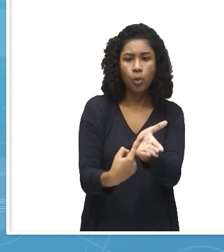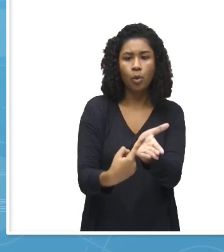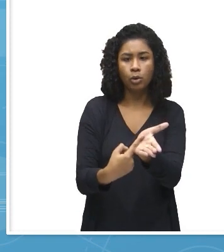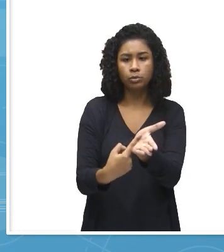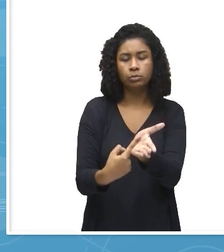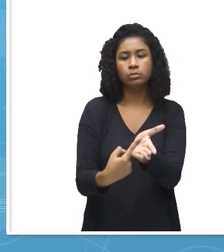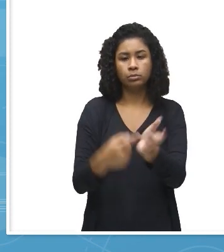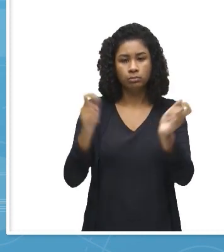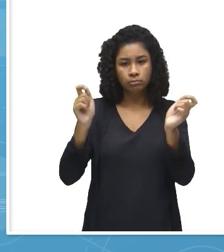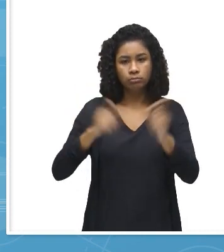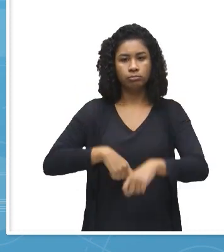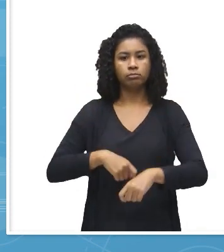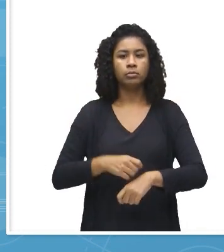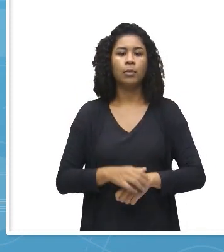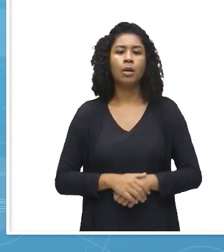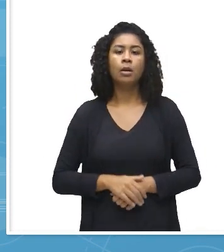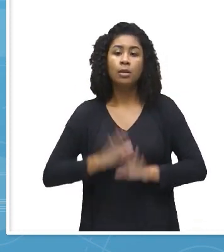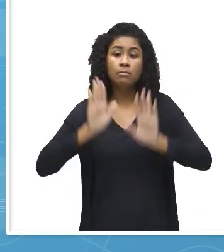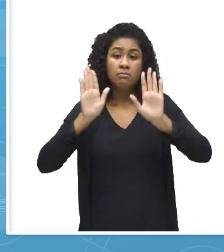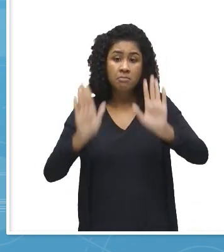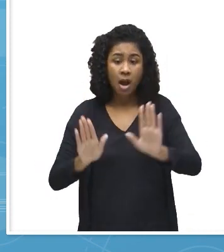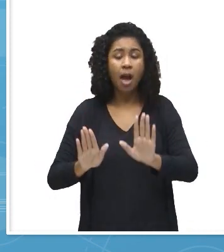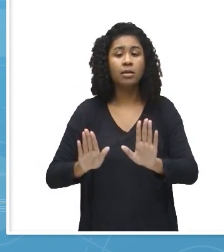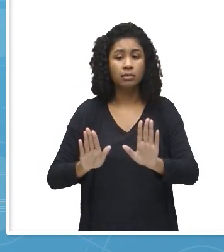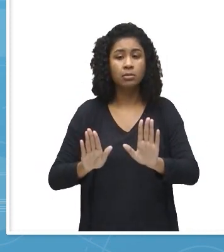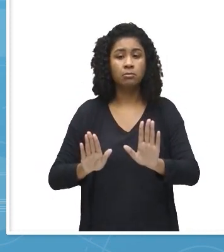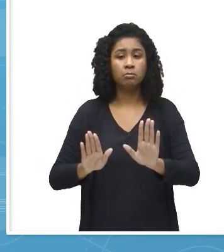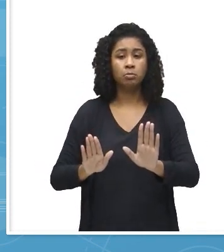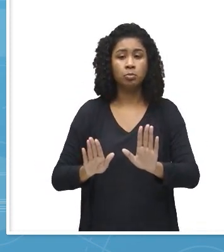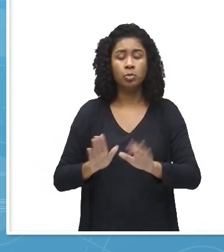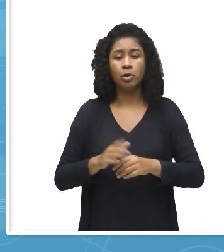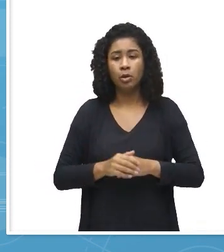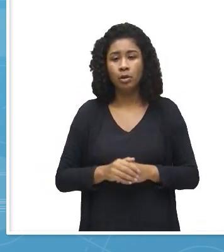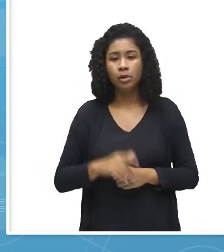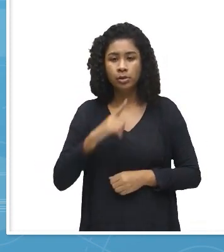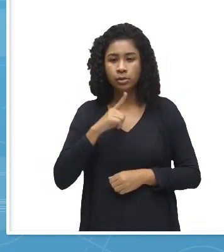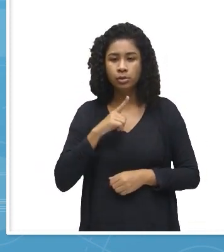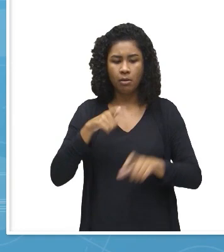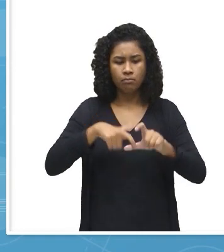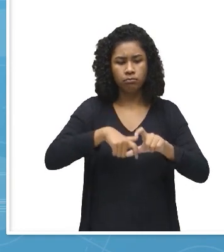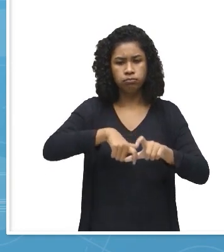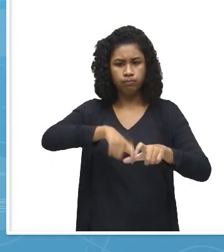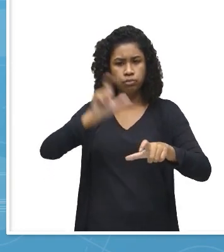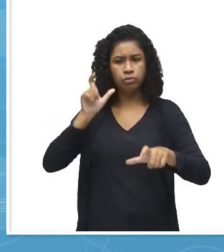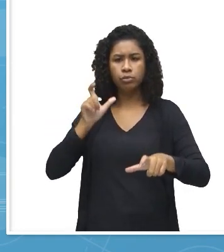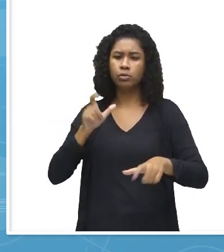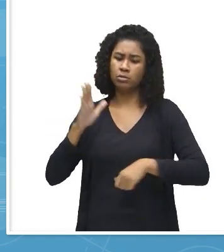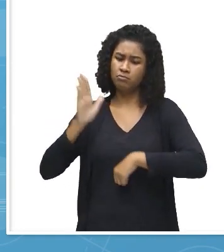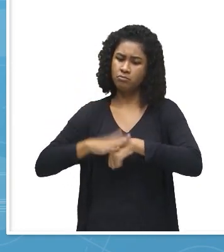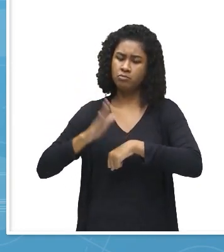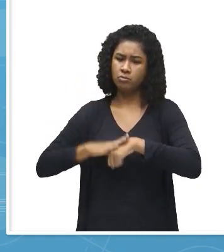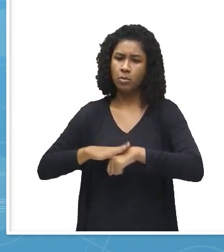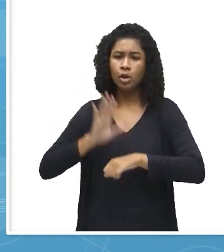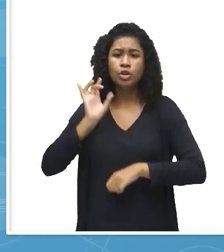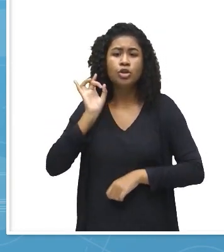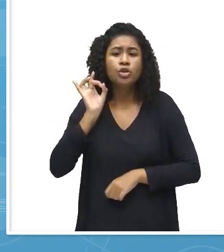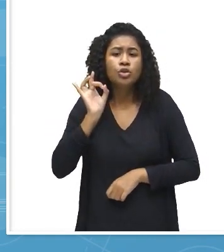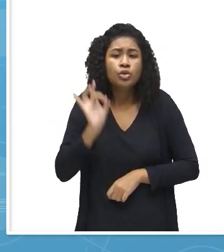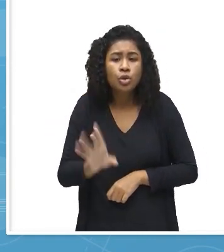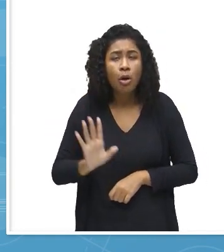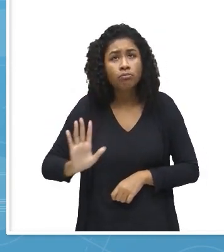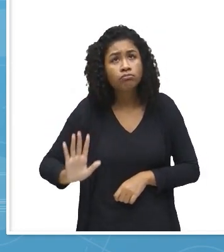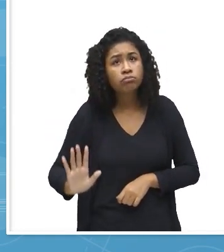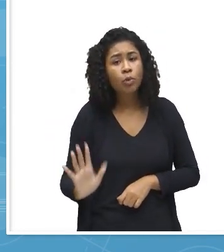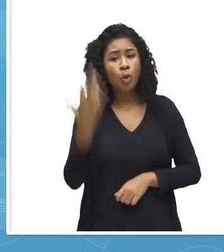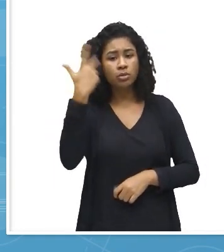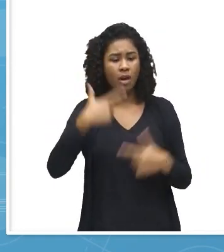autônomas, independentes umas das outras e apenas, né, em alguns momentos ali, quando tinha